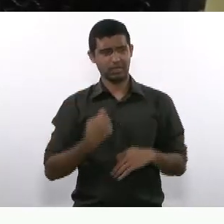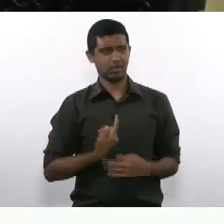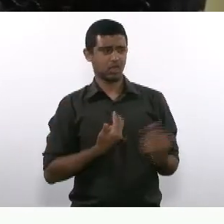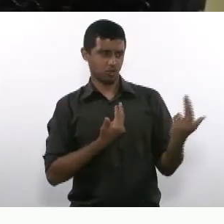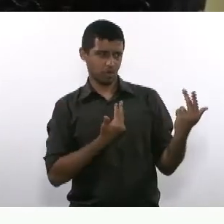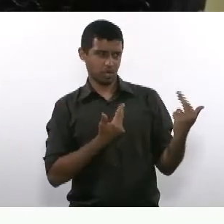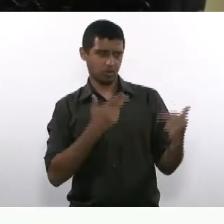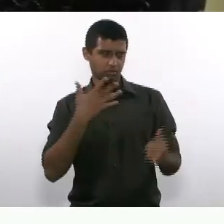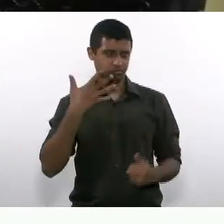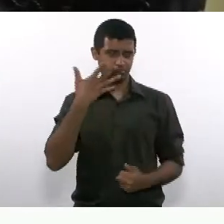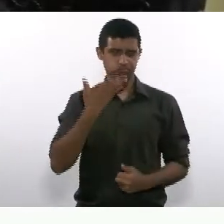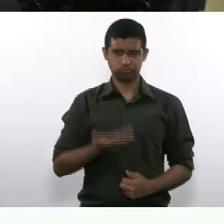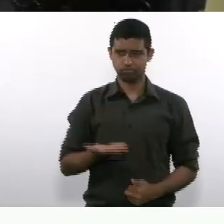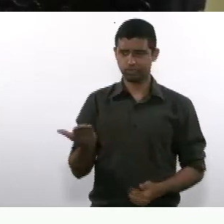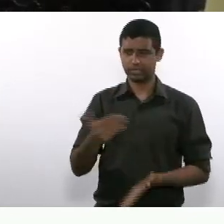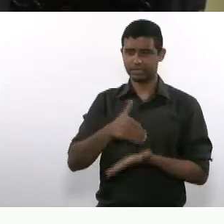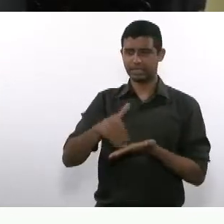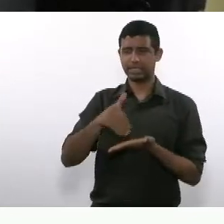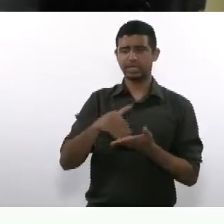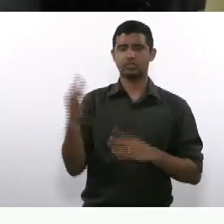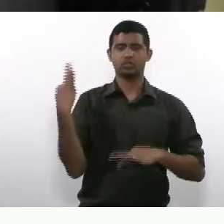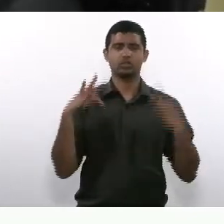Vossa Excelência. A palavra da Secretaria de Turismo.